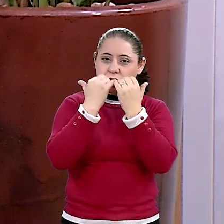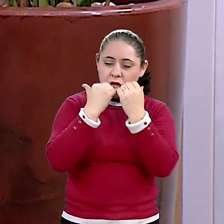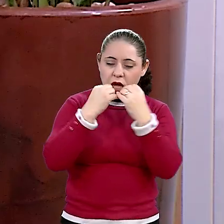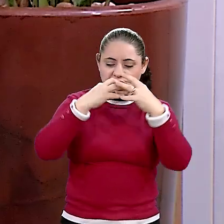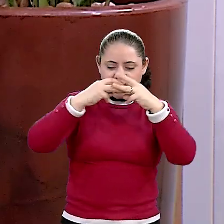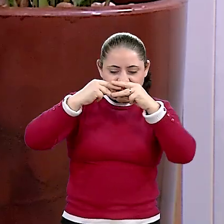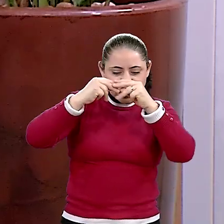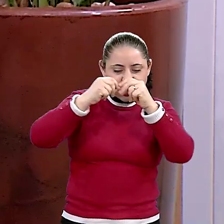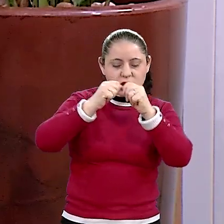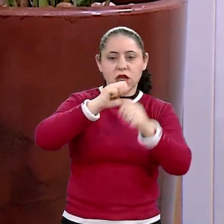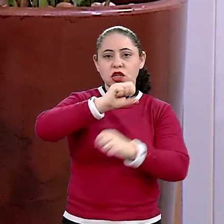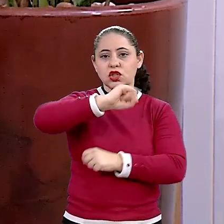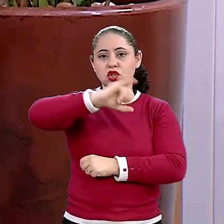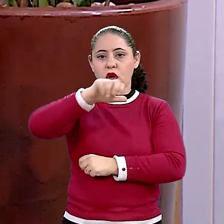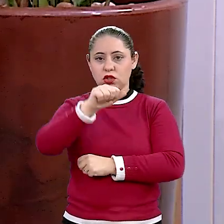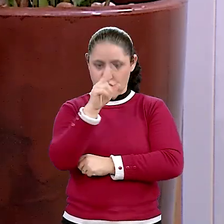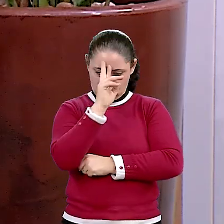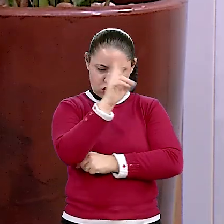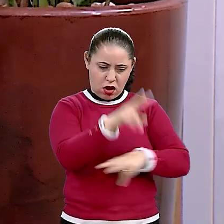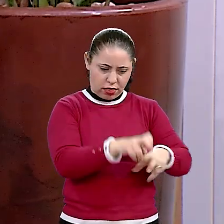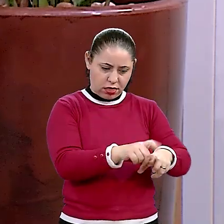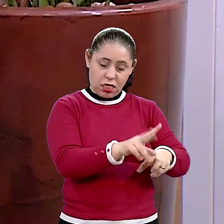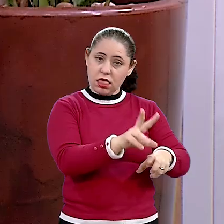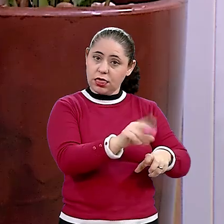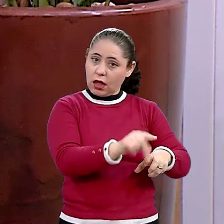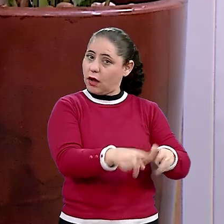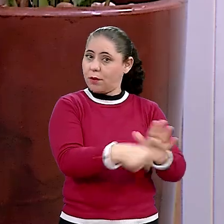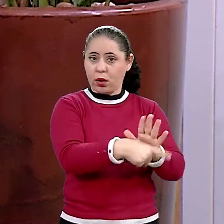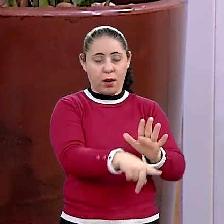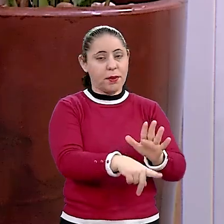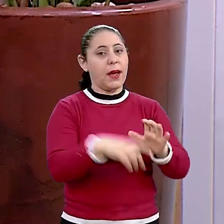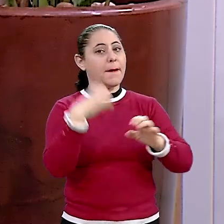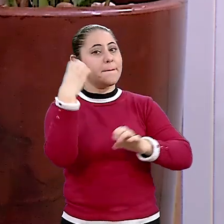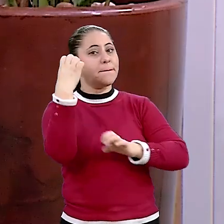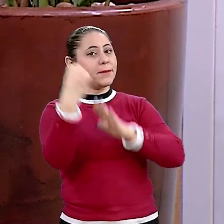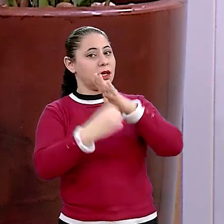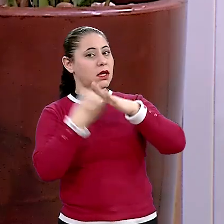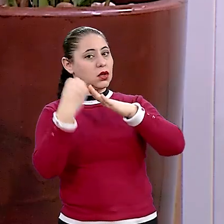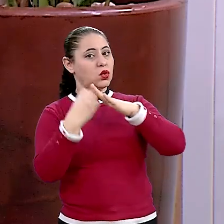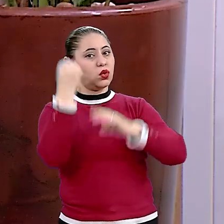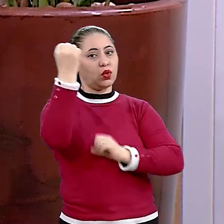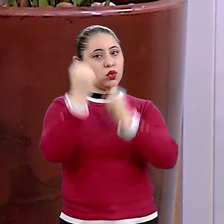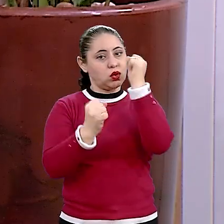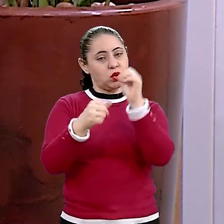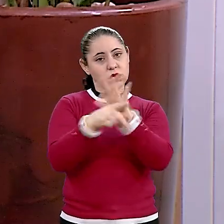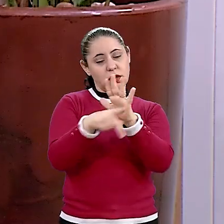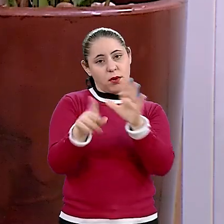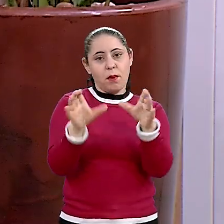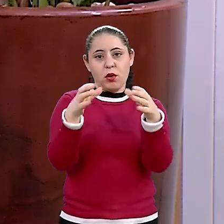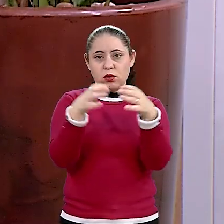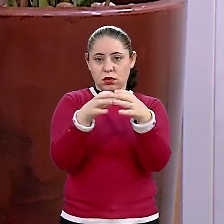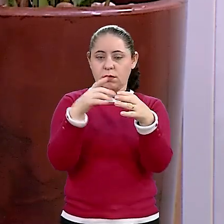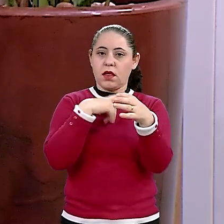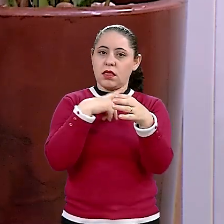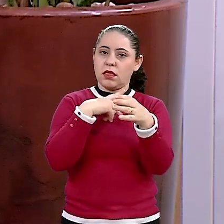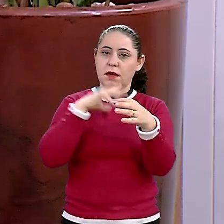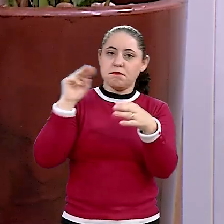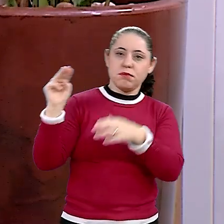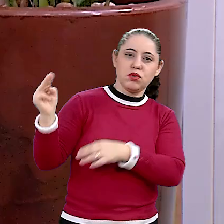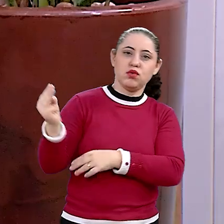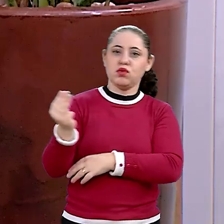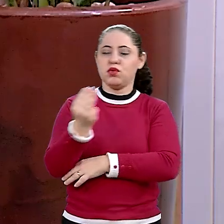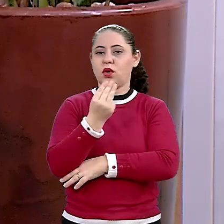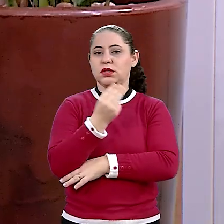que exportam soja, não é o produtor, né, nesse caso o cliente. Nós temos que falar com a indústria do agro, eles que têm assim, milhões